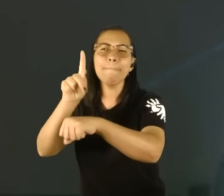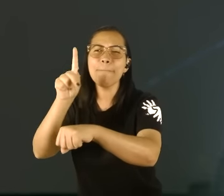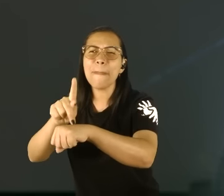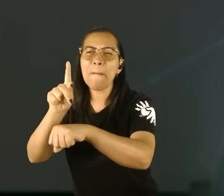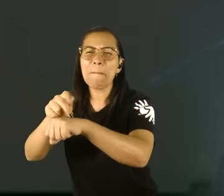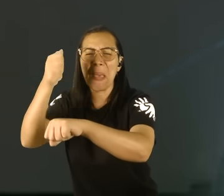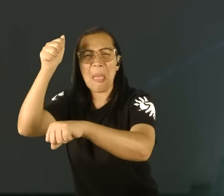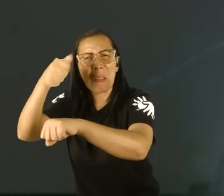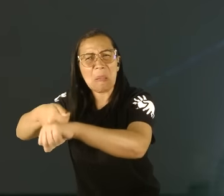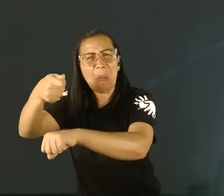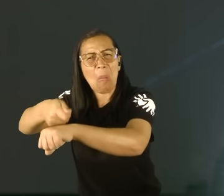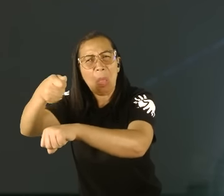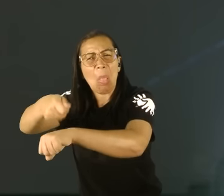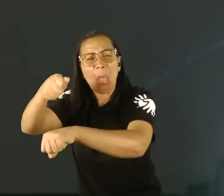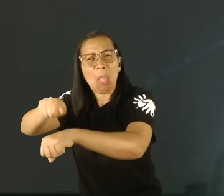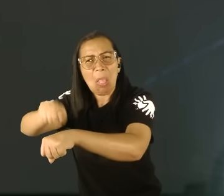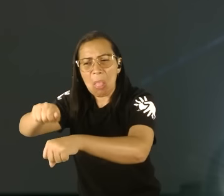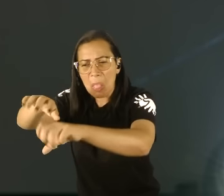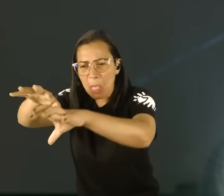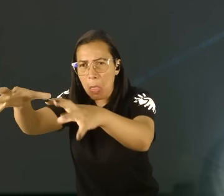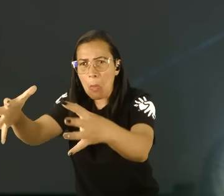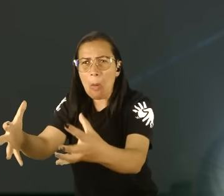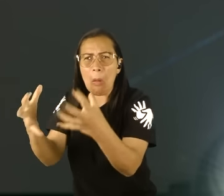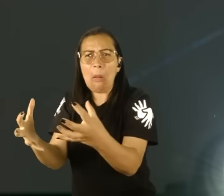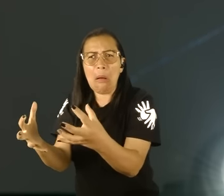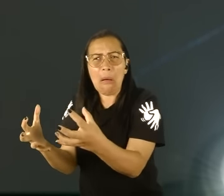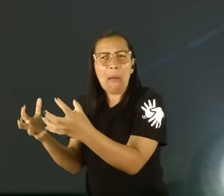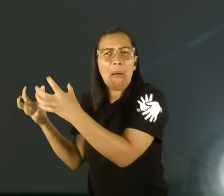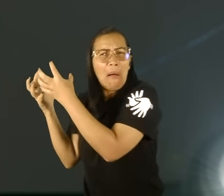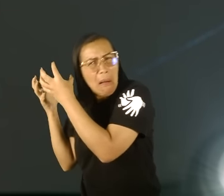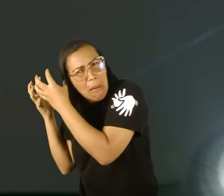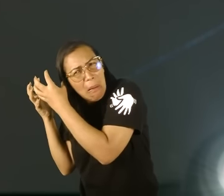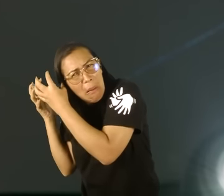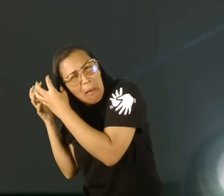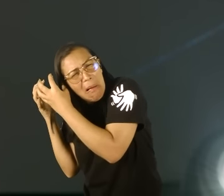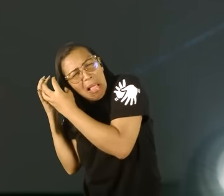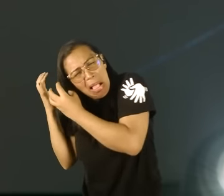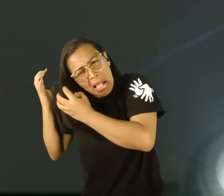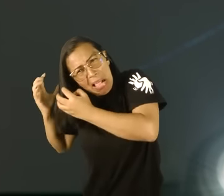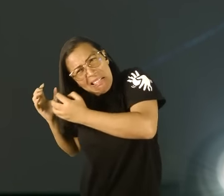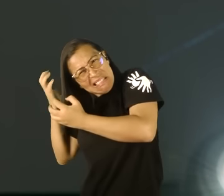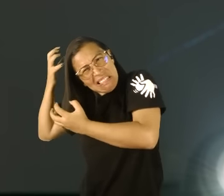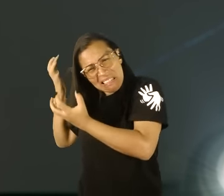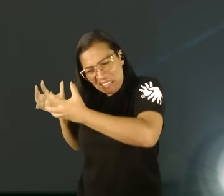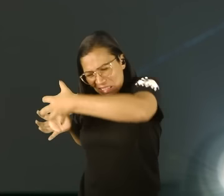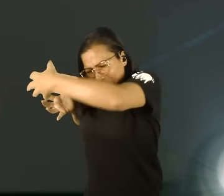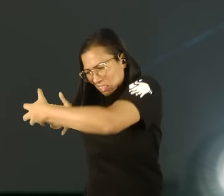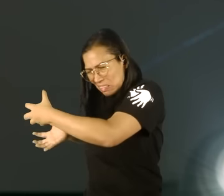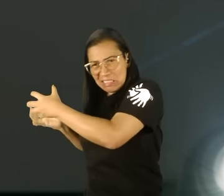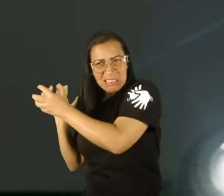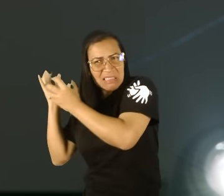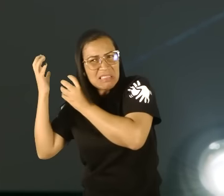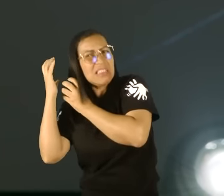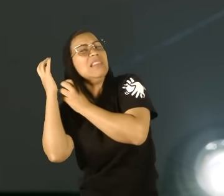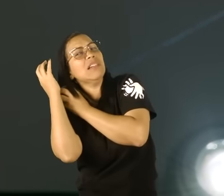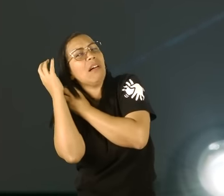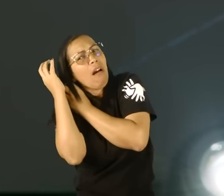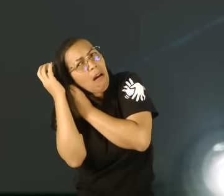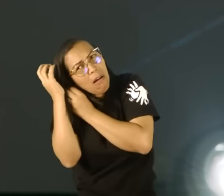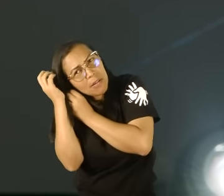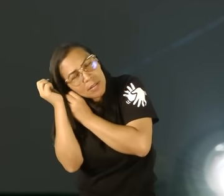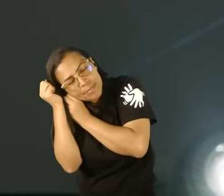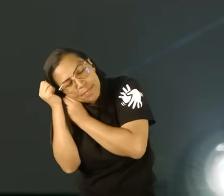olhos, Deus lhe dá a instrução: para, irmão, para. Olha o